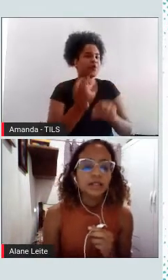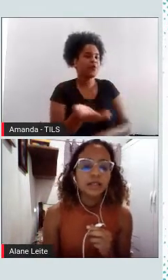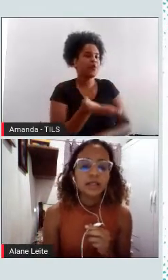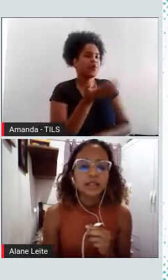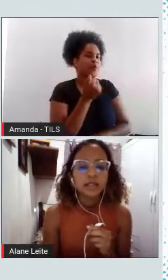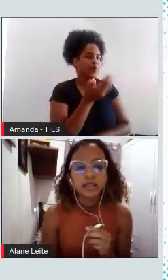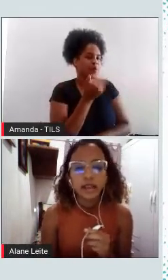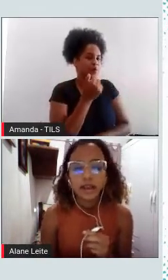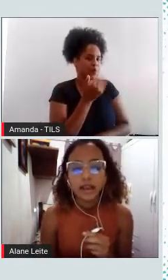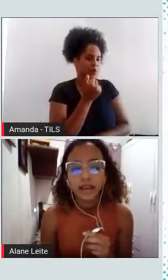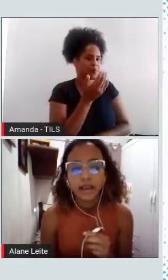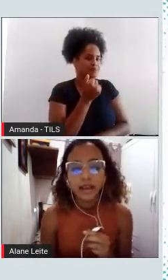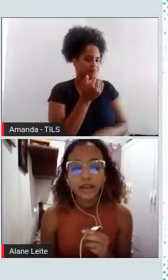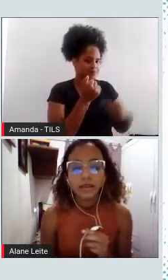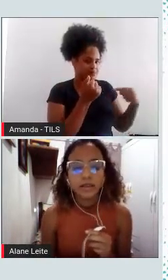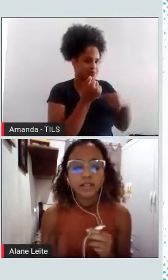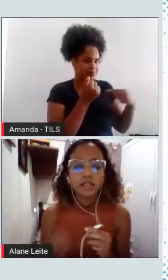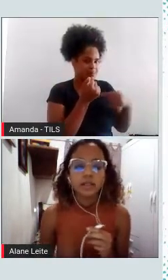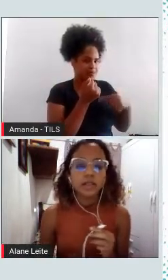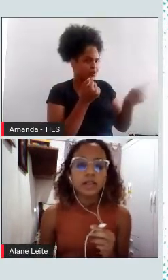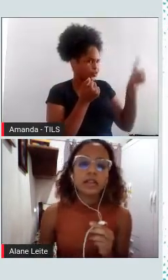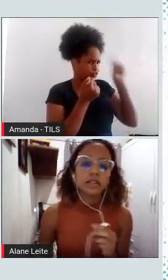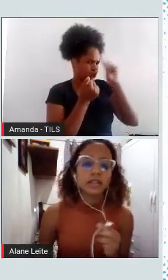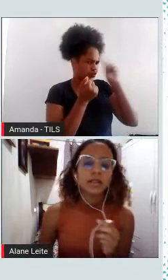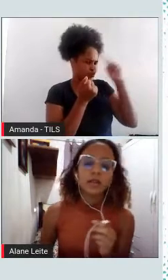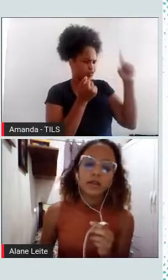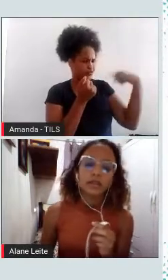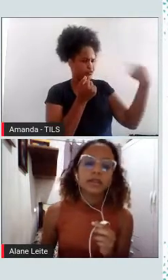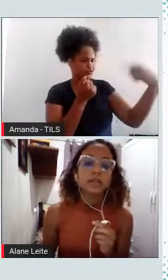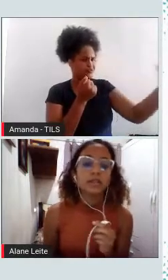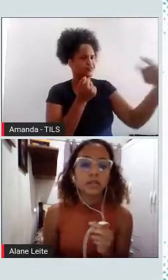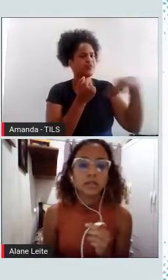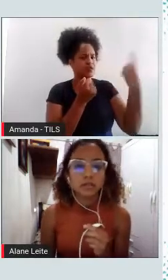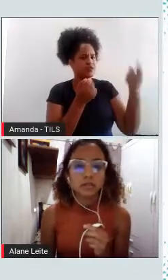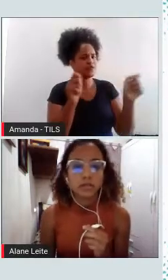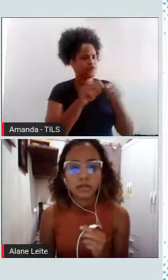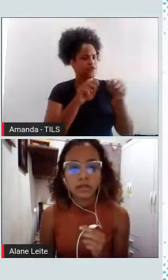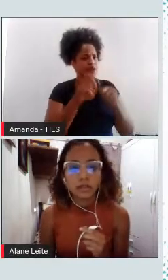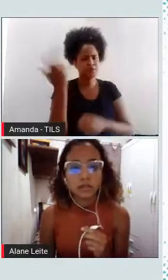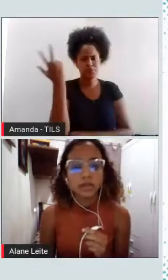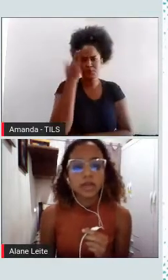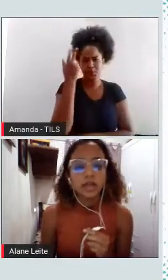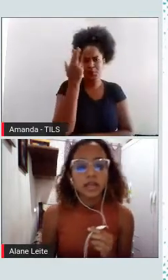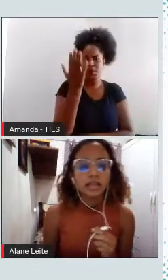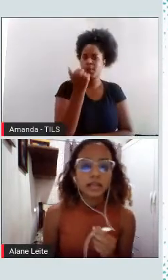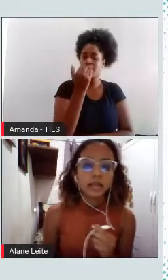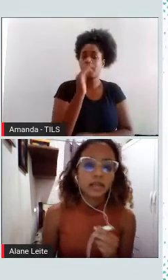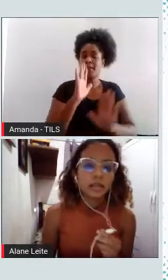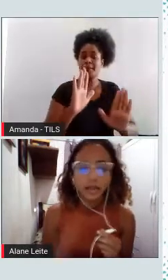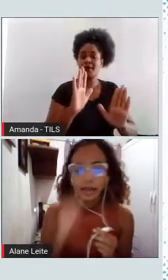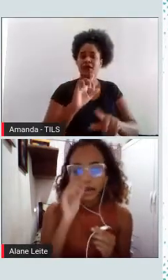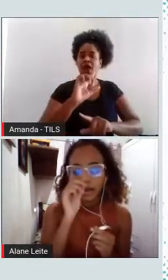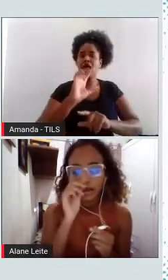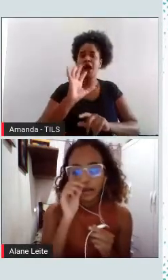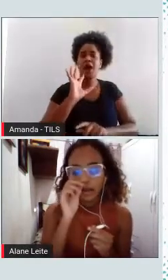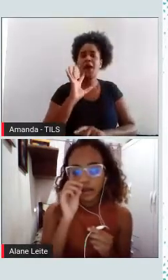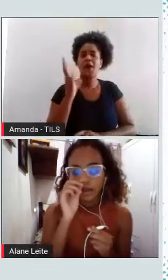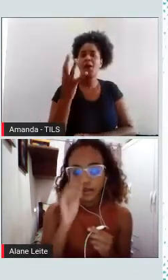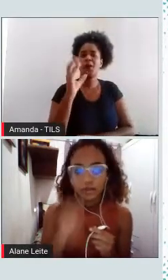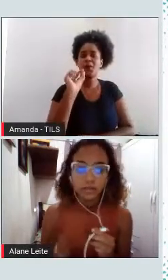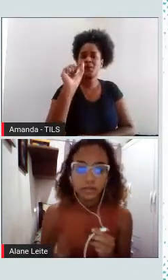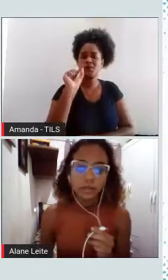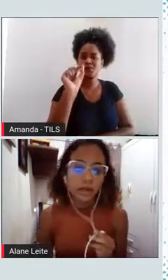gente se alimenta, quando a gente se alimenta, a gente sabe que ocorre também transformações no nosso organismo. Esse alimento ele